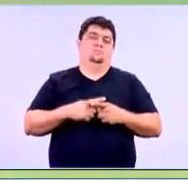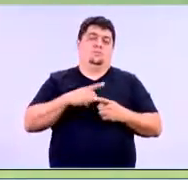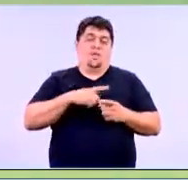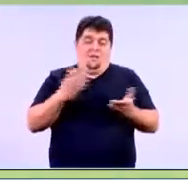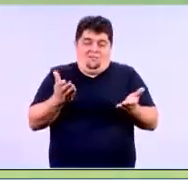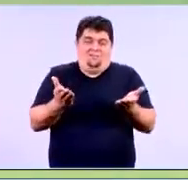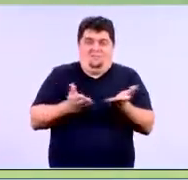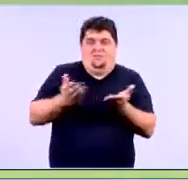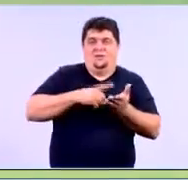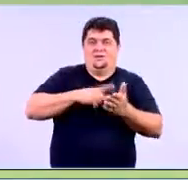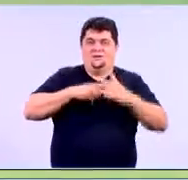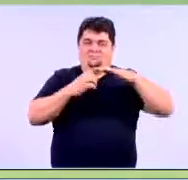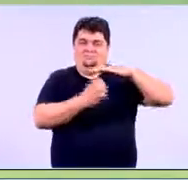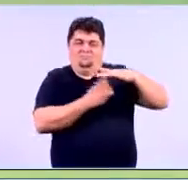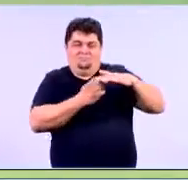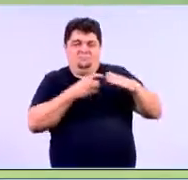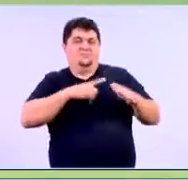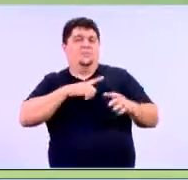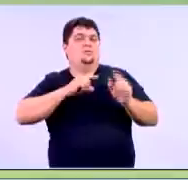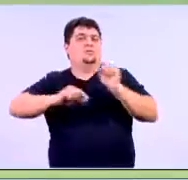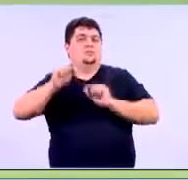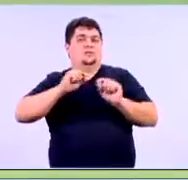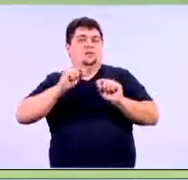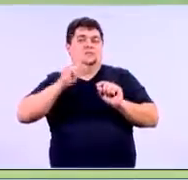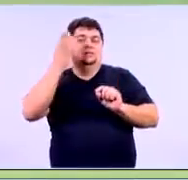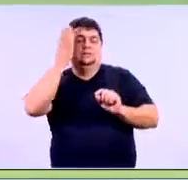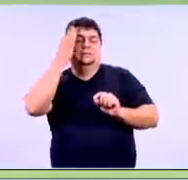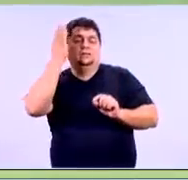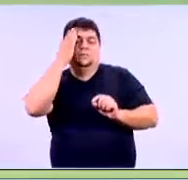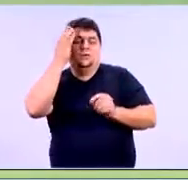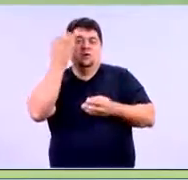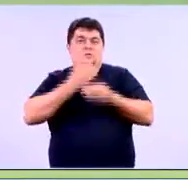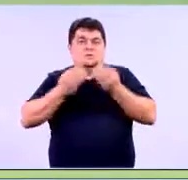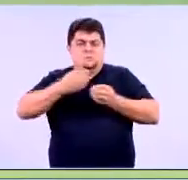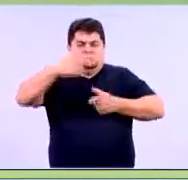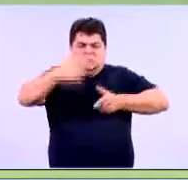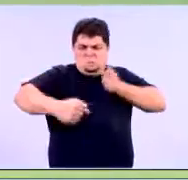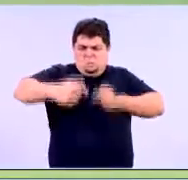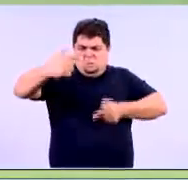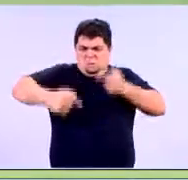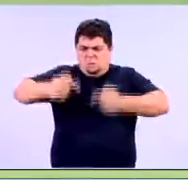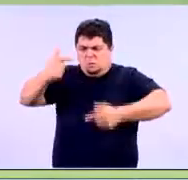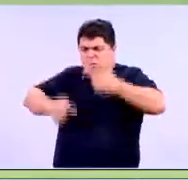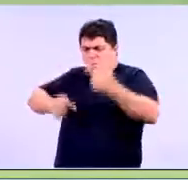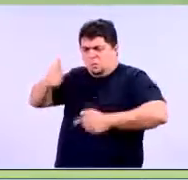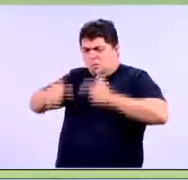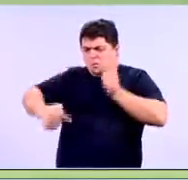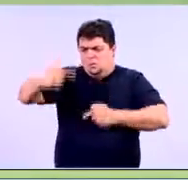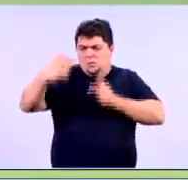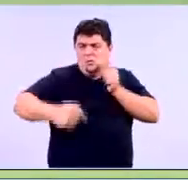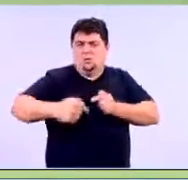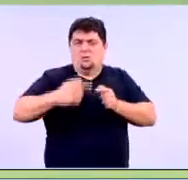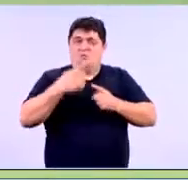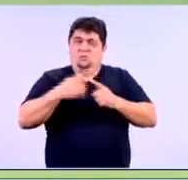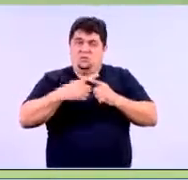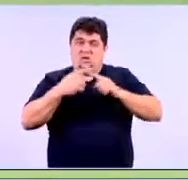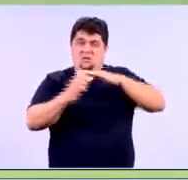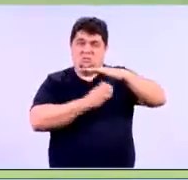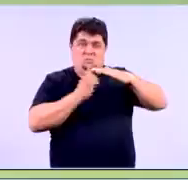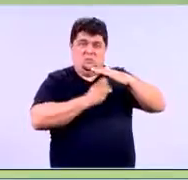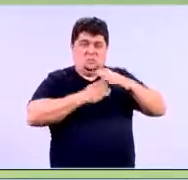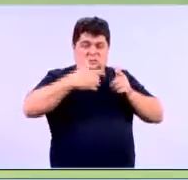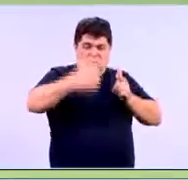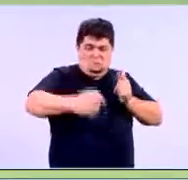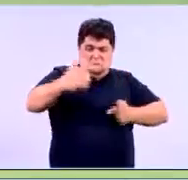atualmente, no mercado, ou seja, o que vocês vão fazer, se tornar muito competitivo. Desculpem, o mercado está muito competitivo.